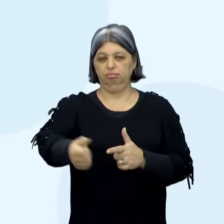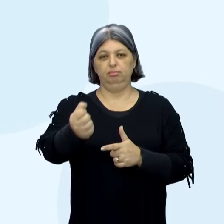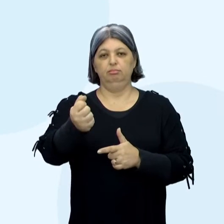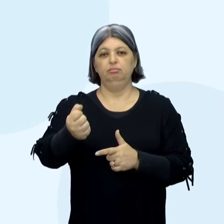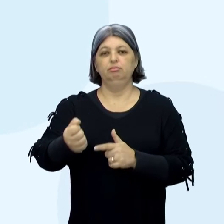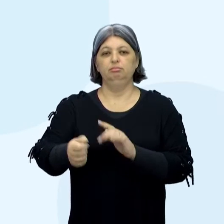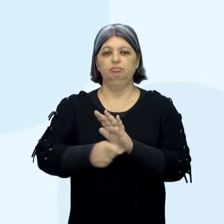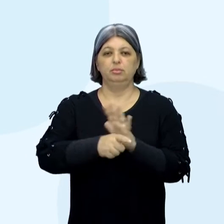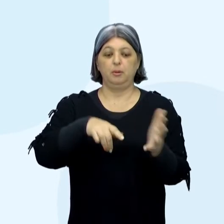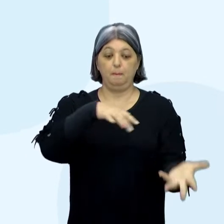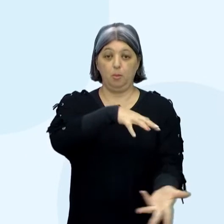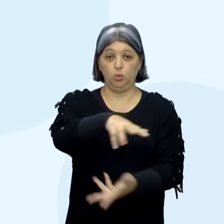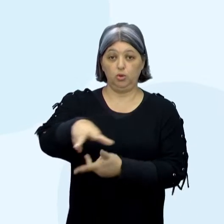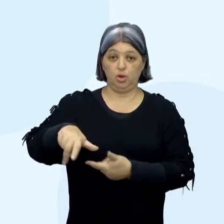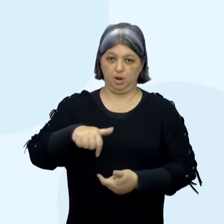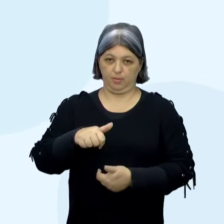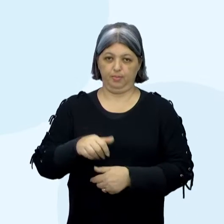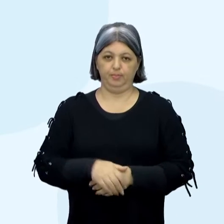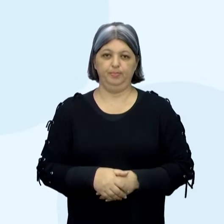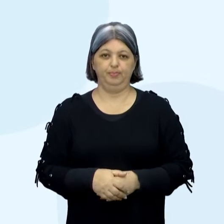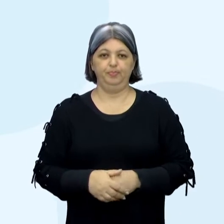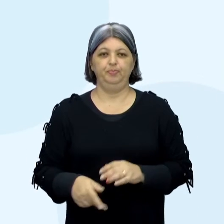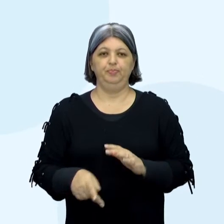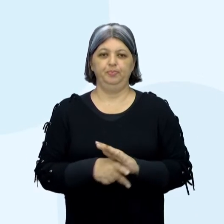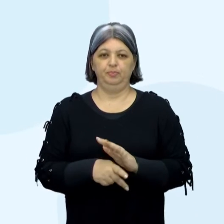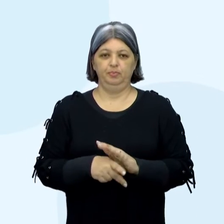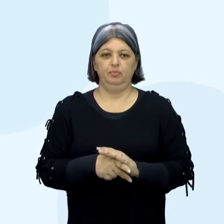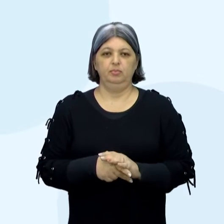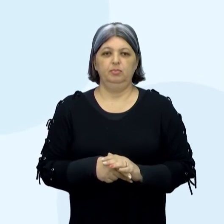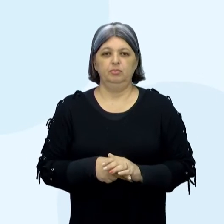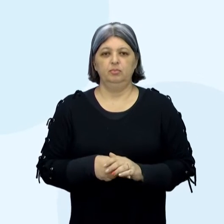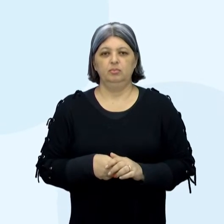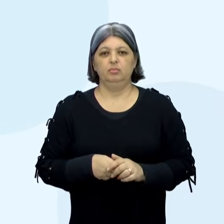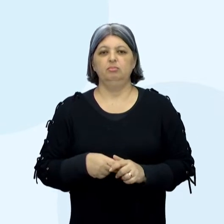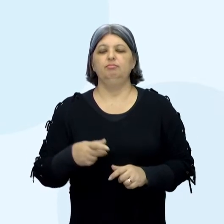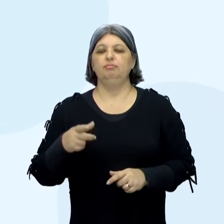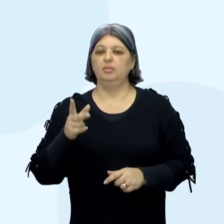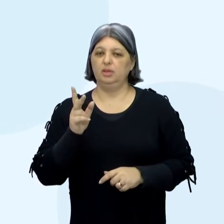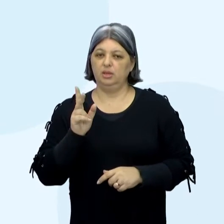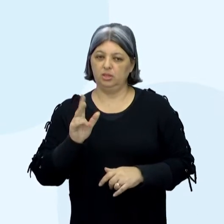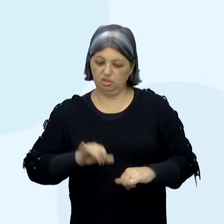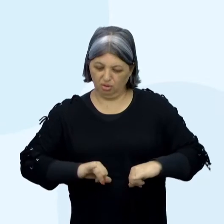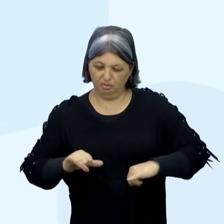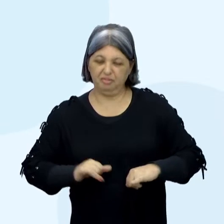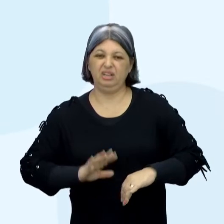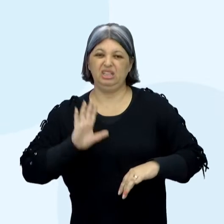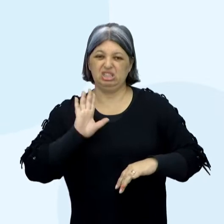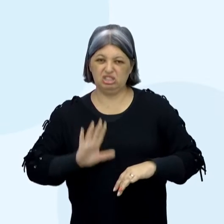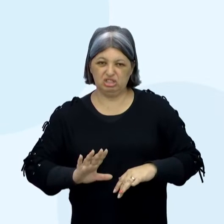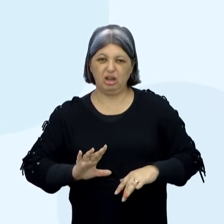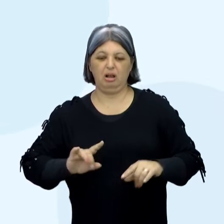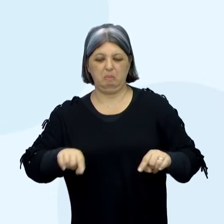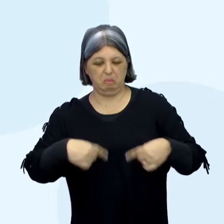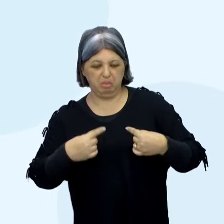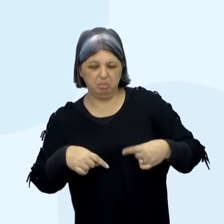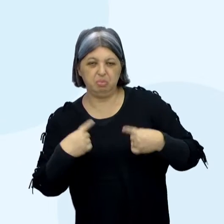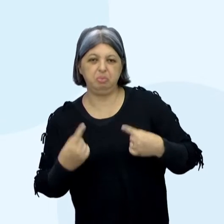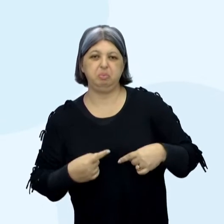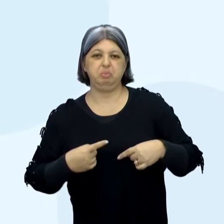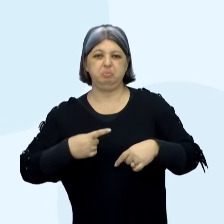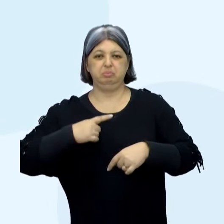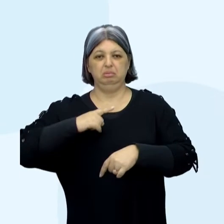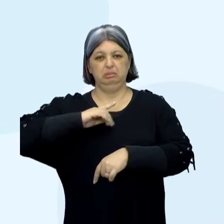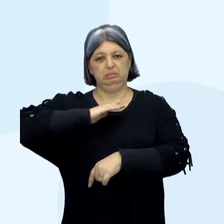mundial. O piloto da Mercedes sofre ofensas racistas frequentemente, mas